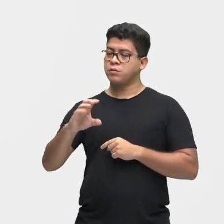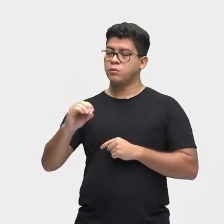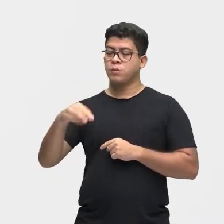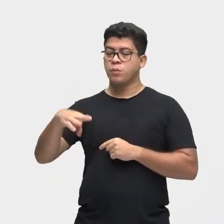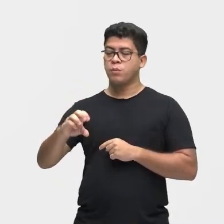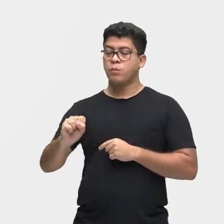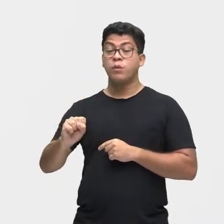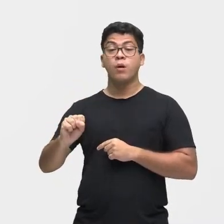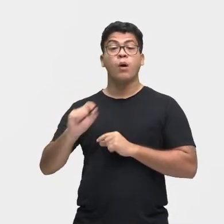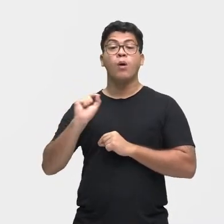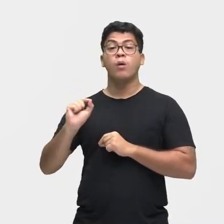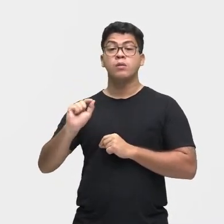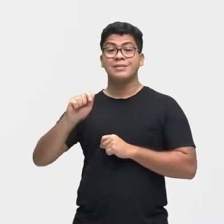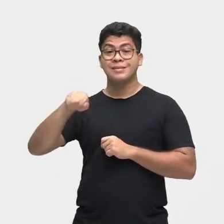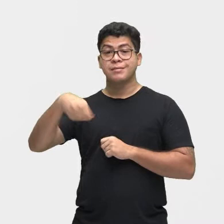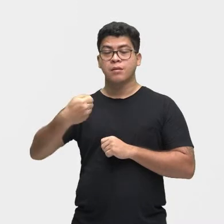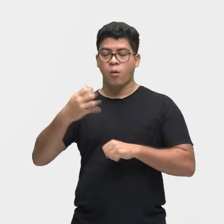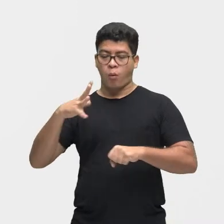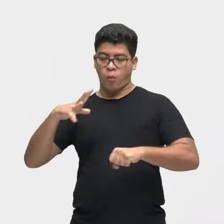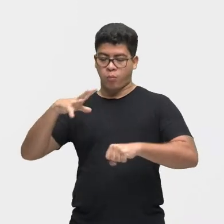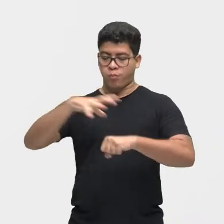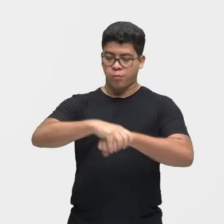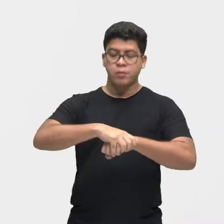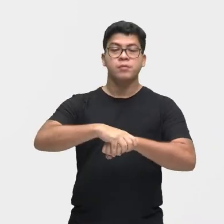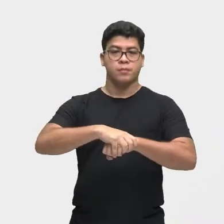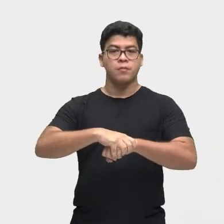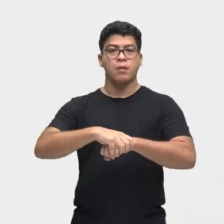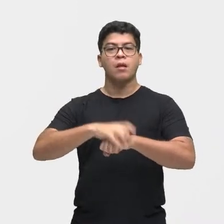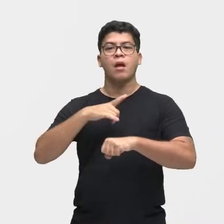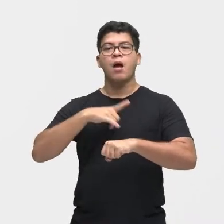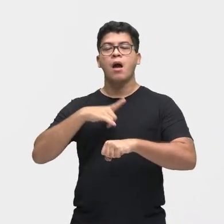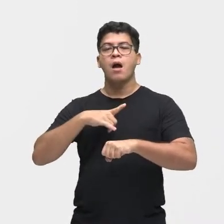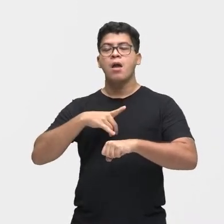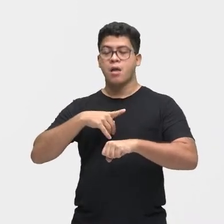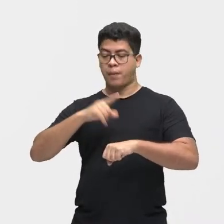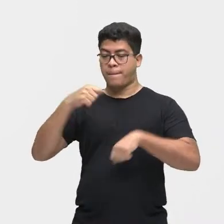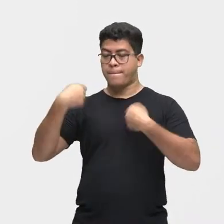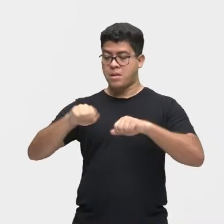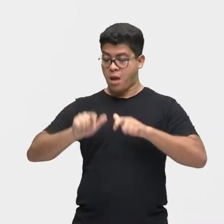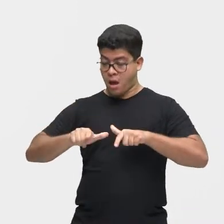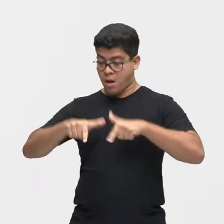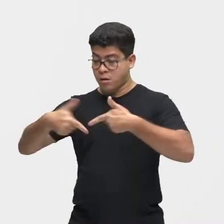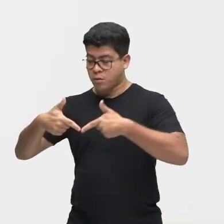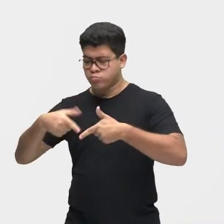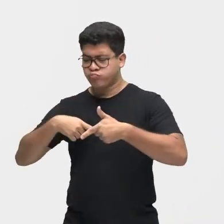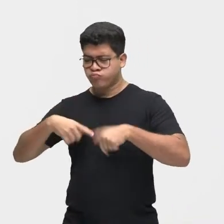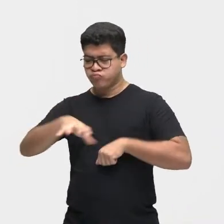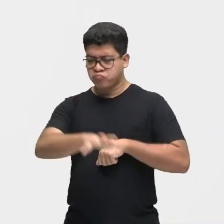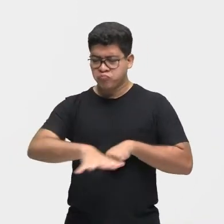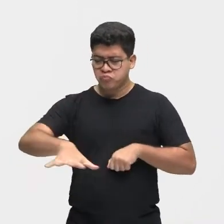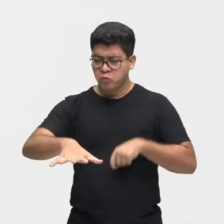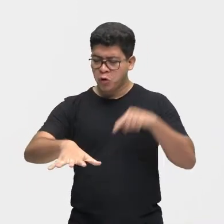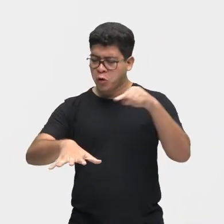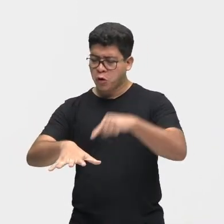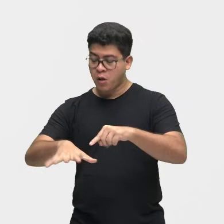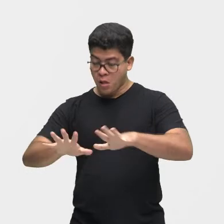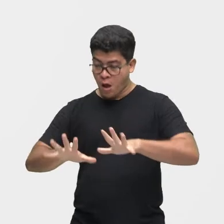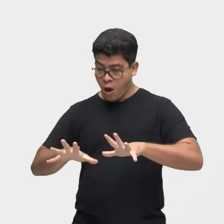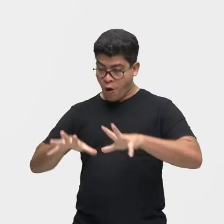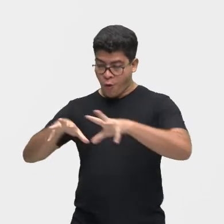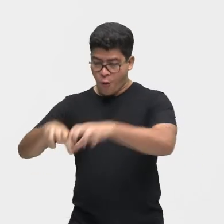de ocupar e dominar outros territórios. Professora, vai simplesmente chegar lá, dominar? Não.